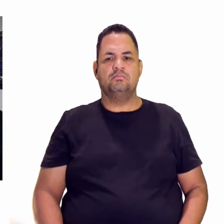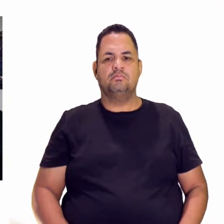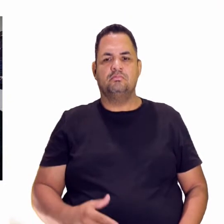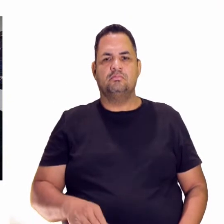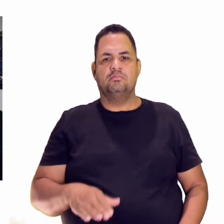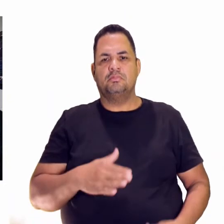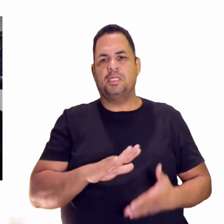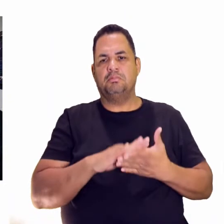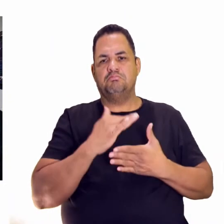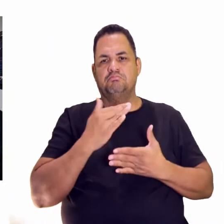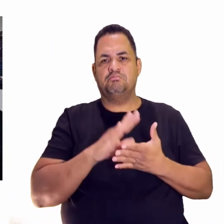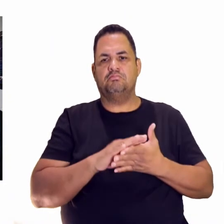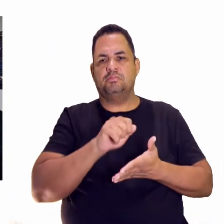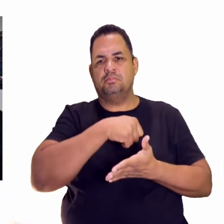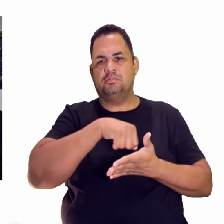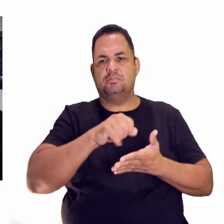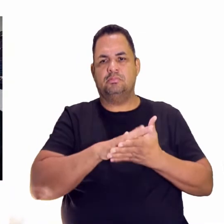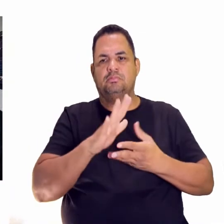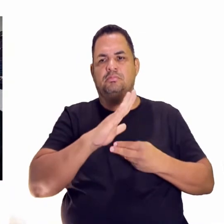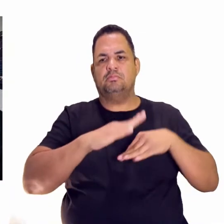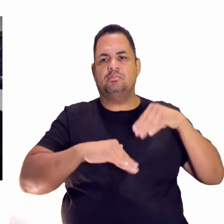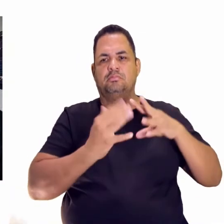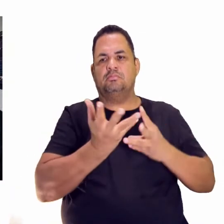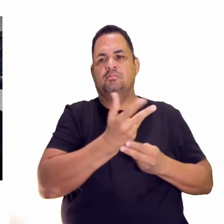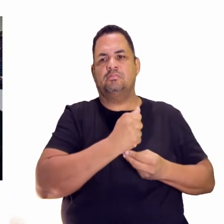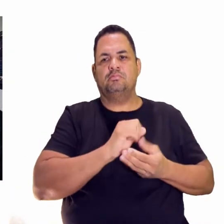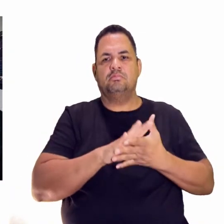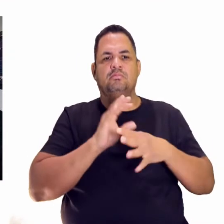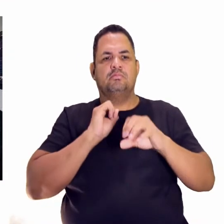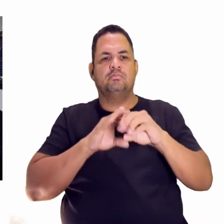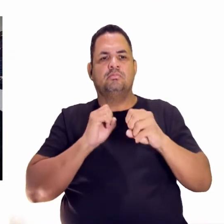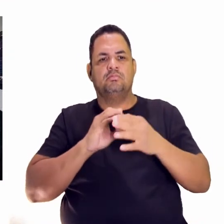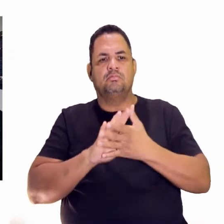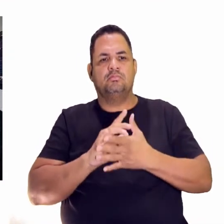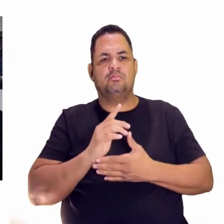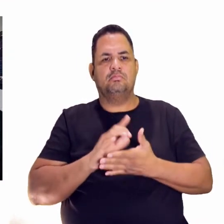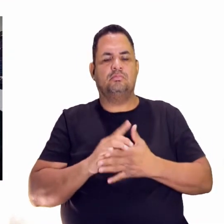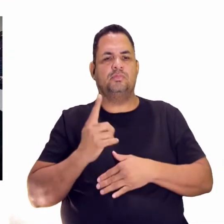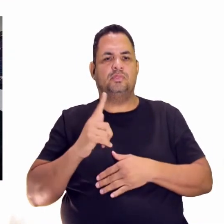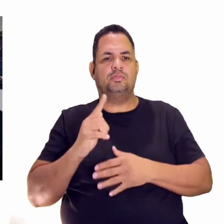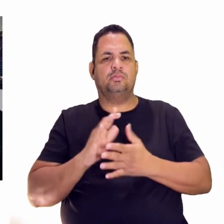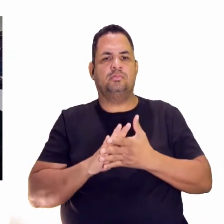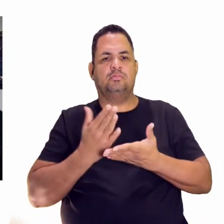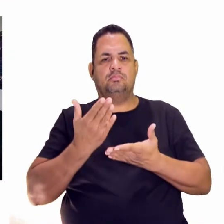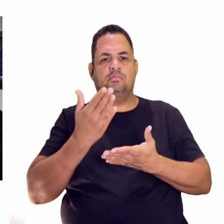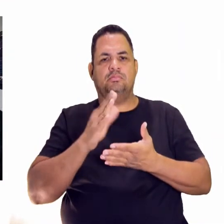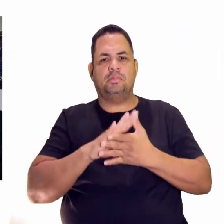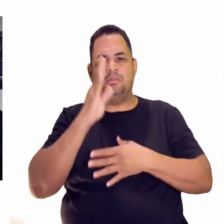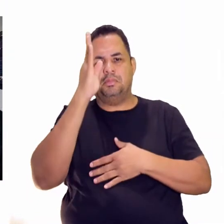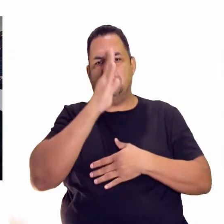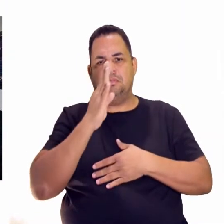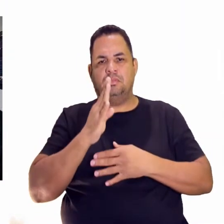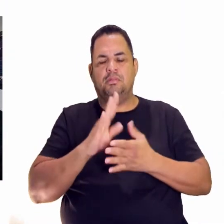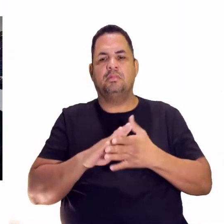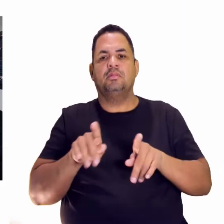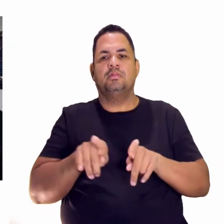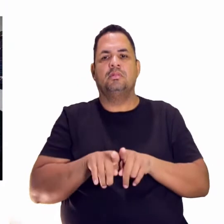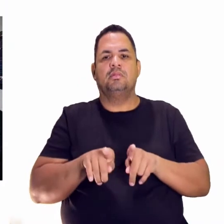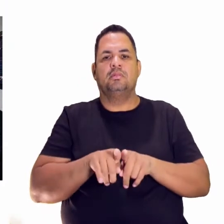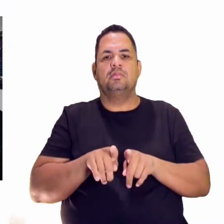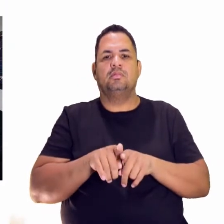foi escritor, artista, arte educador, geógrafo e curador brasileiro e